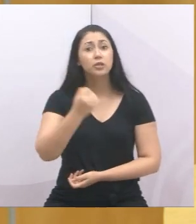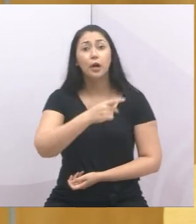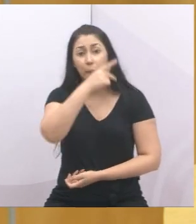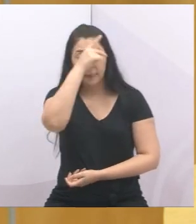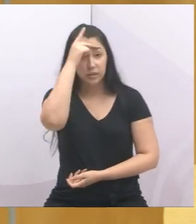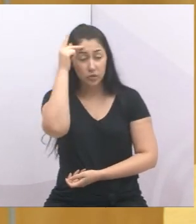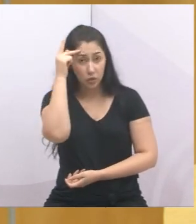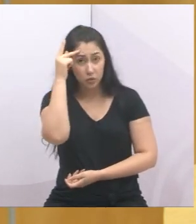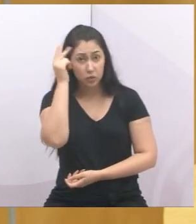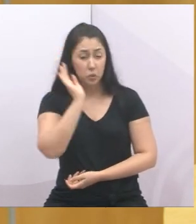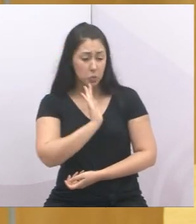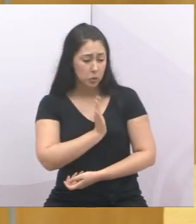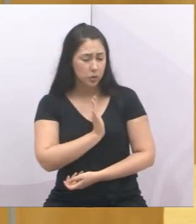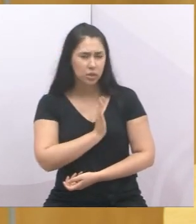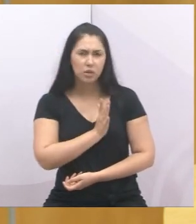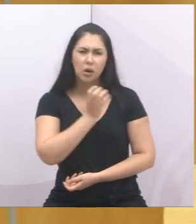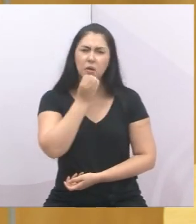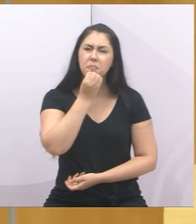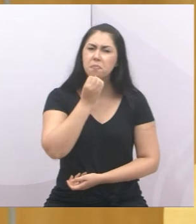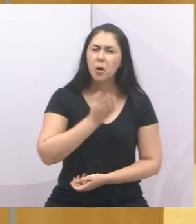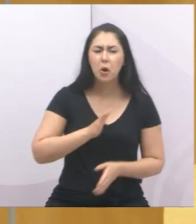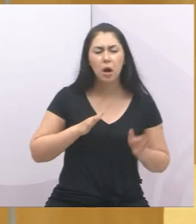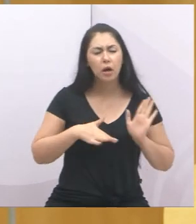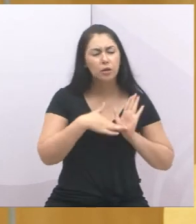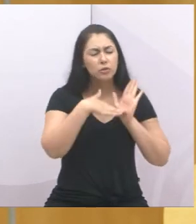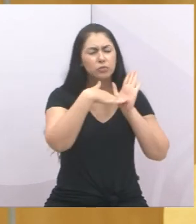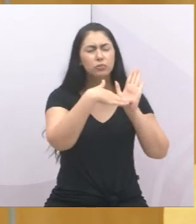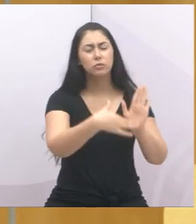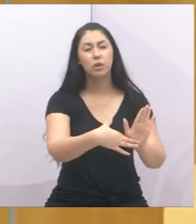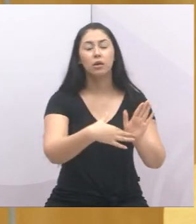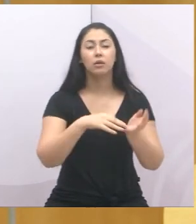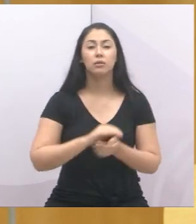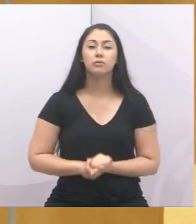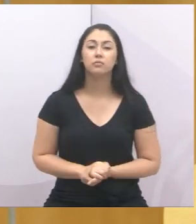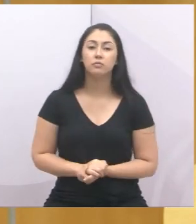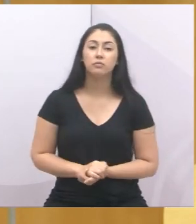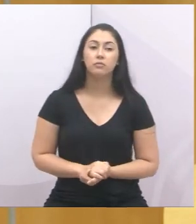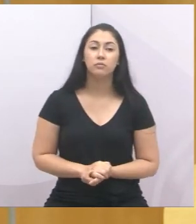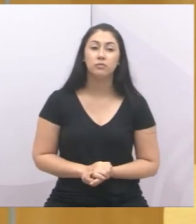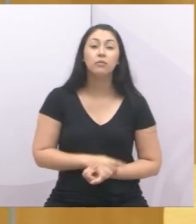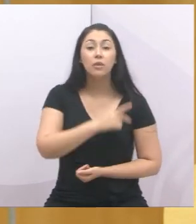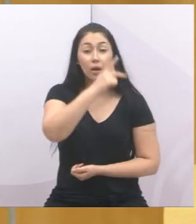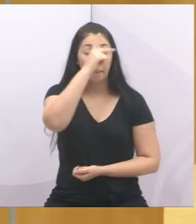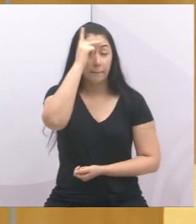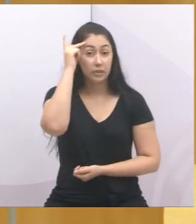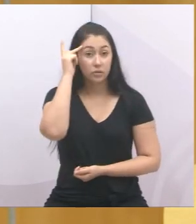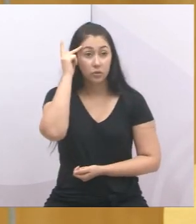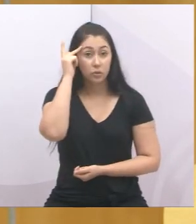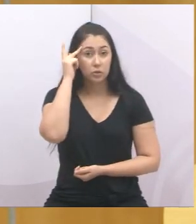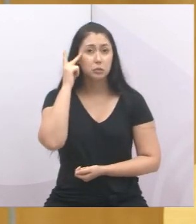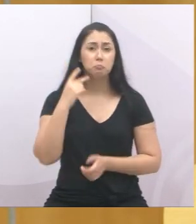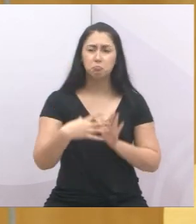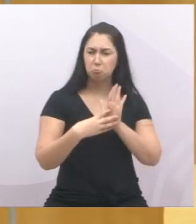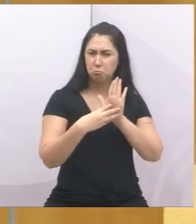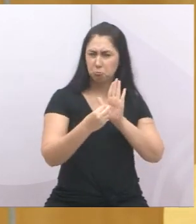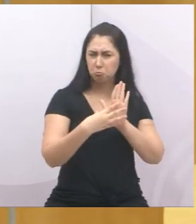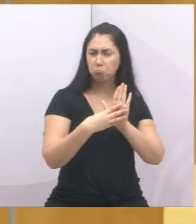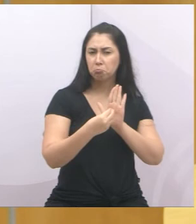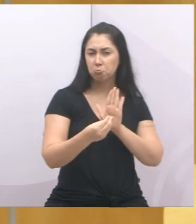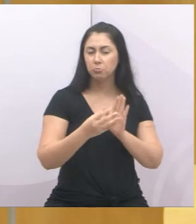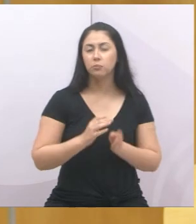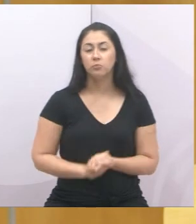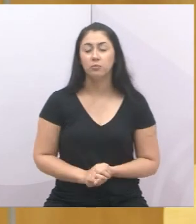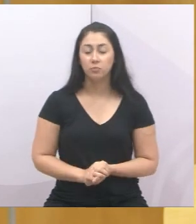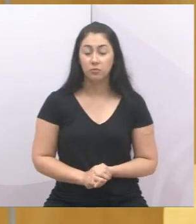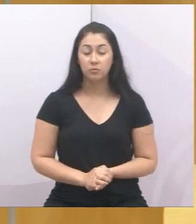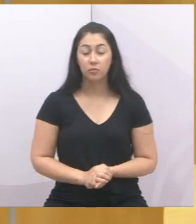coração voltado para atendimento às pessoas. Nome de pessoas exemplares. E que